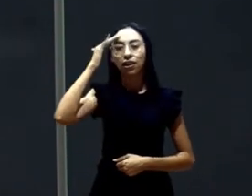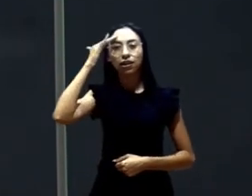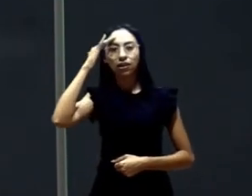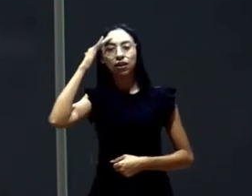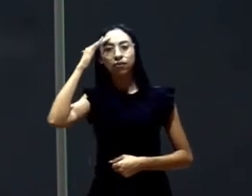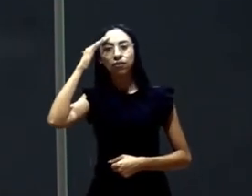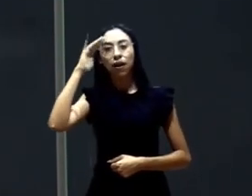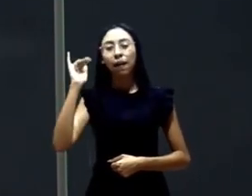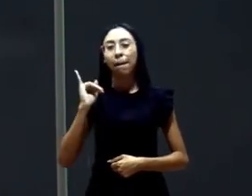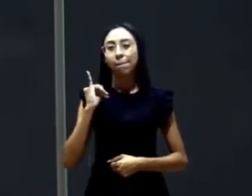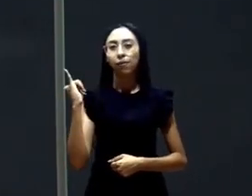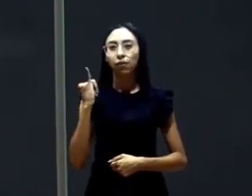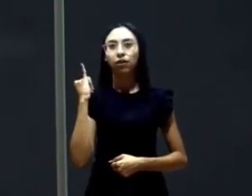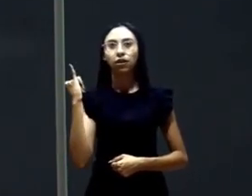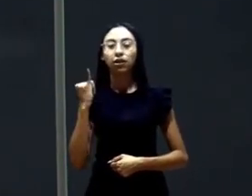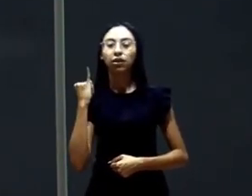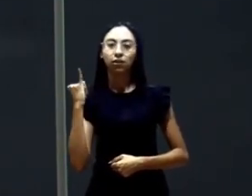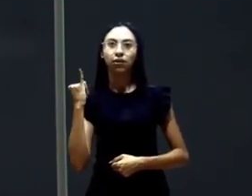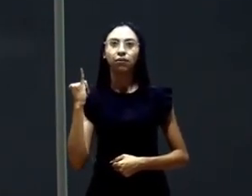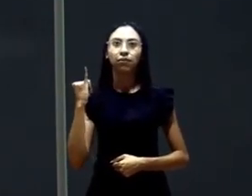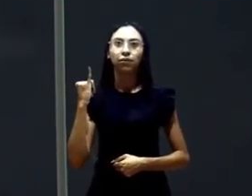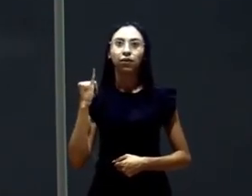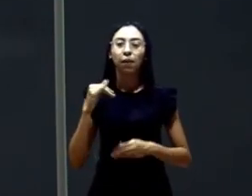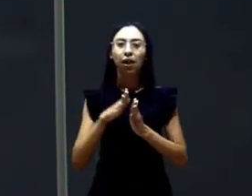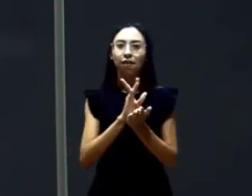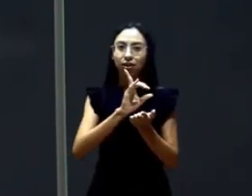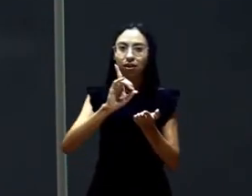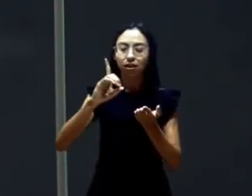de sempre estar fazendo um devocional.